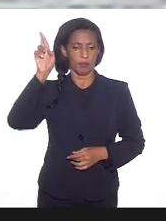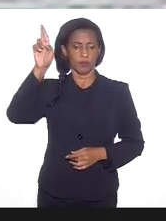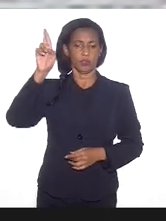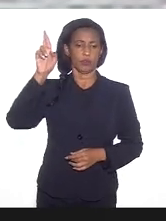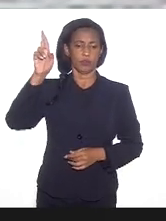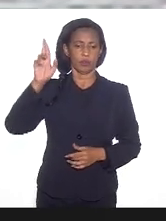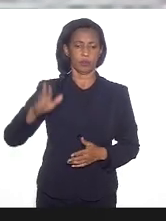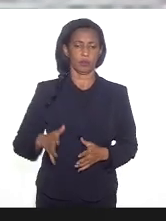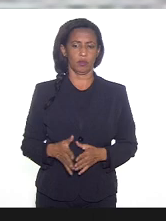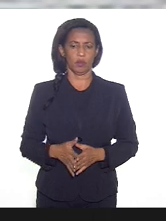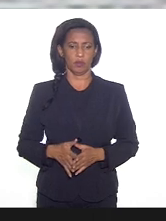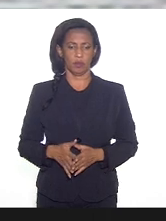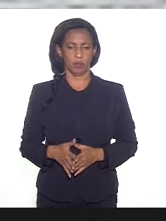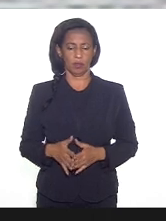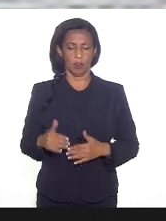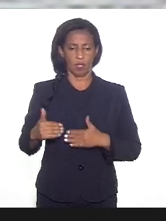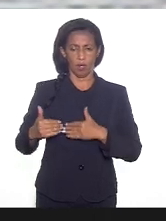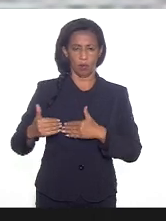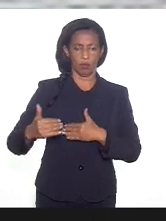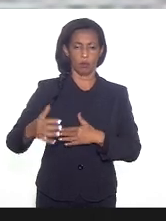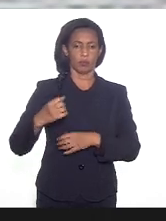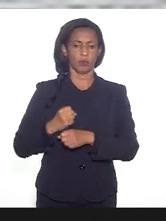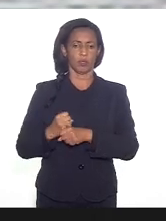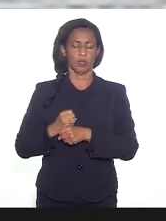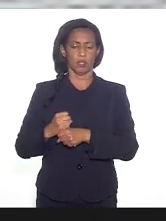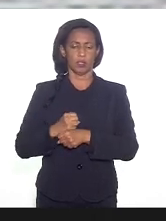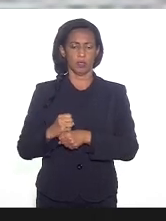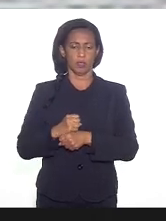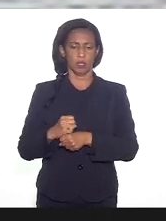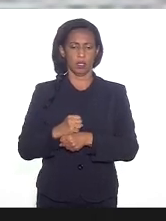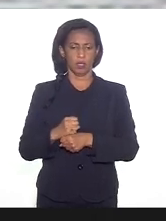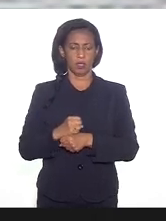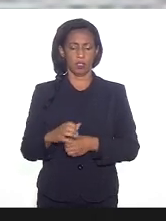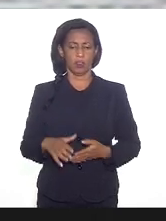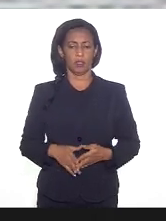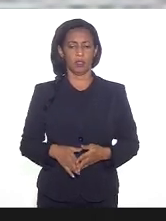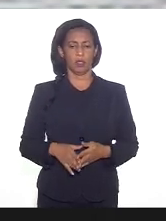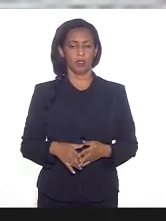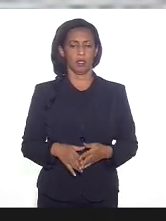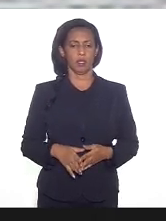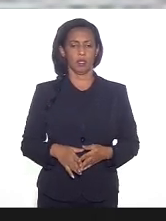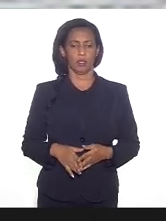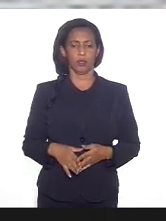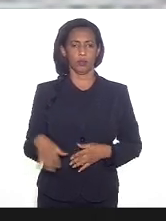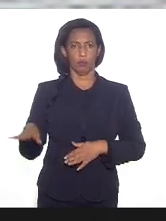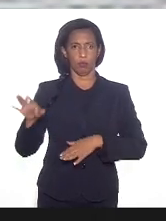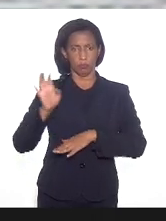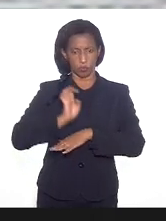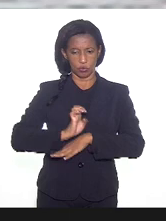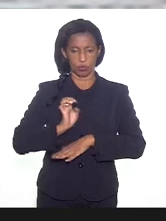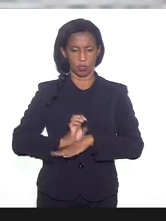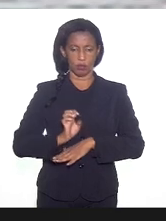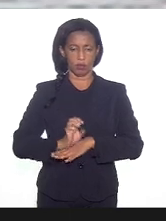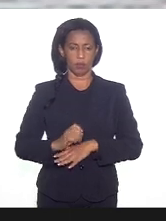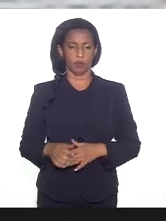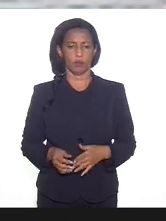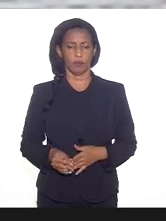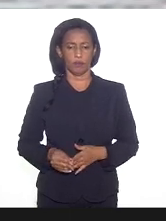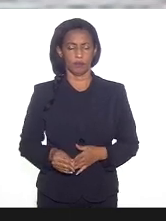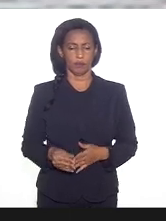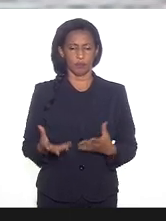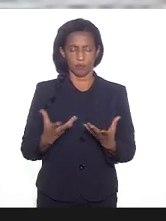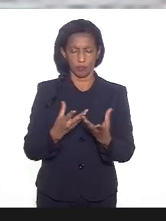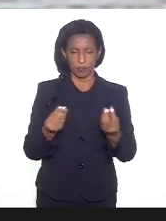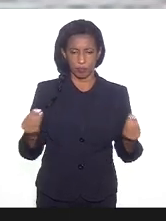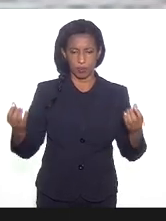responsáveis ao longo de todos esses anos na gestão dos RPPS, do RPPS estadual, que